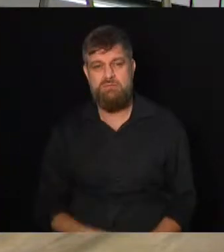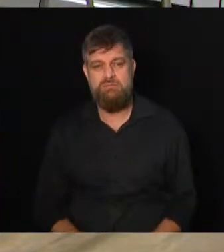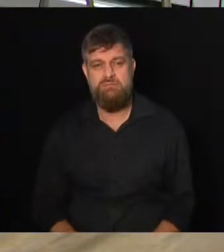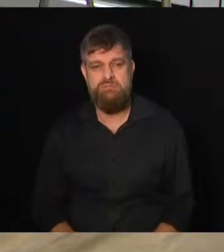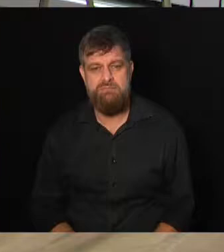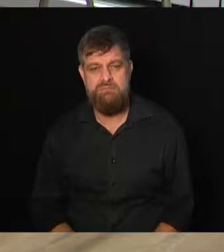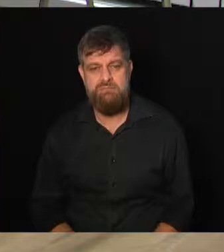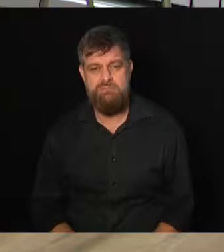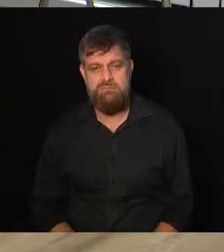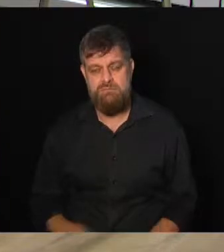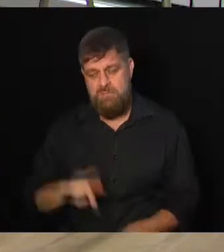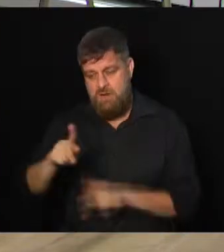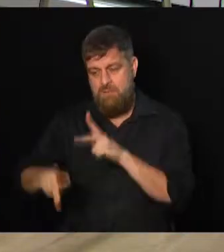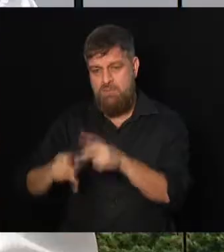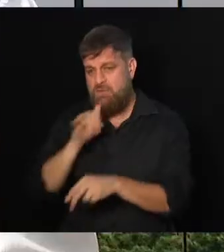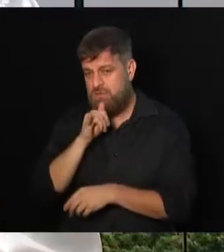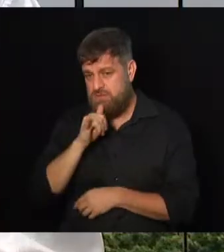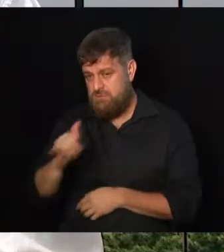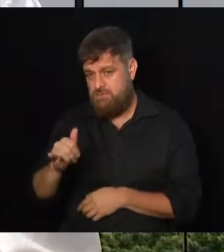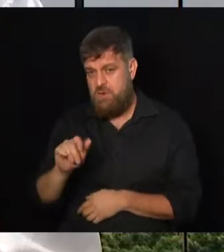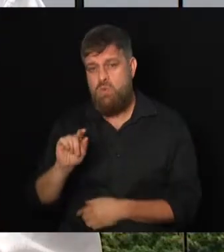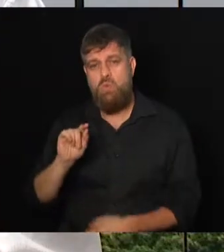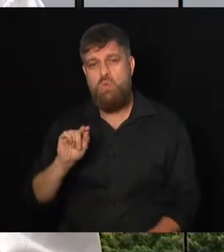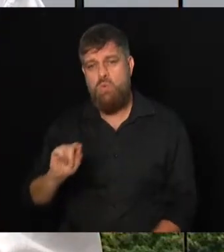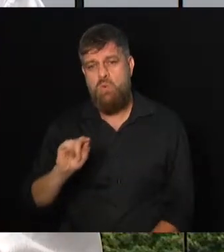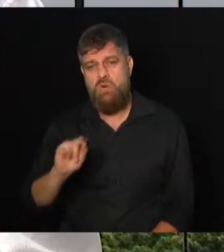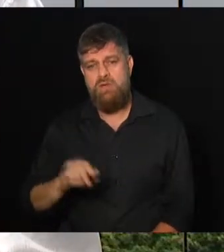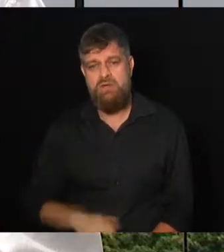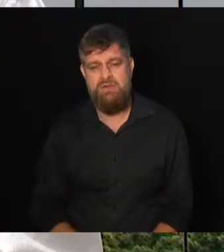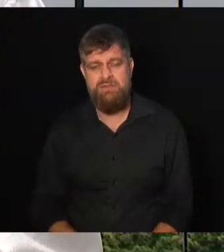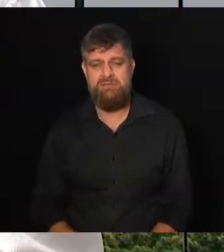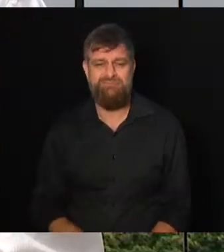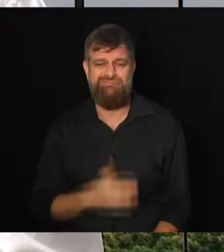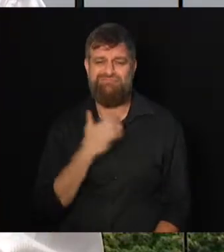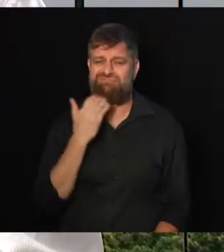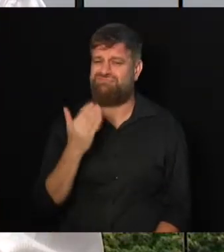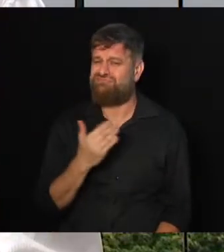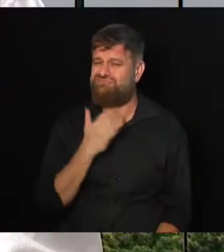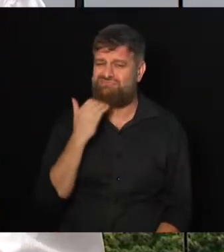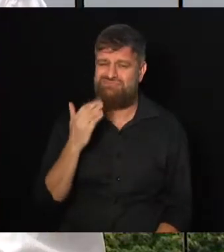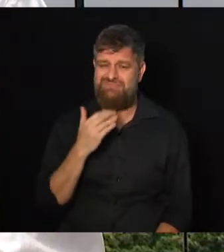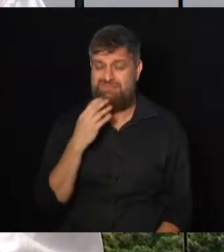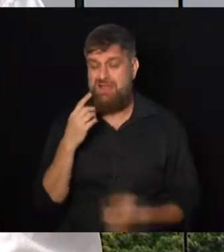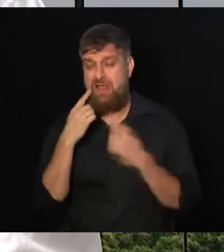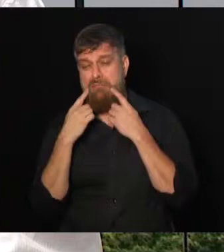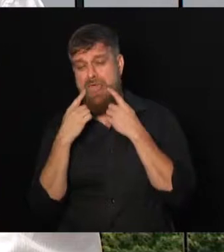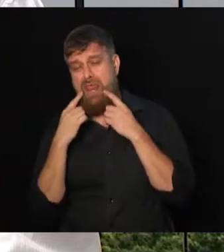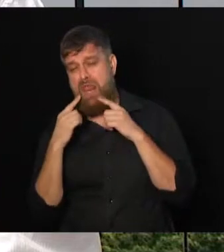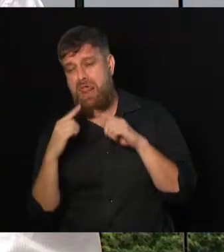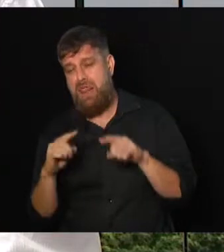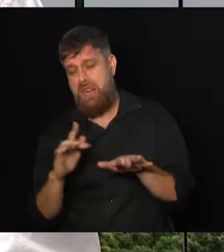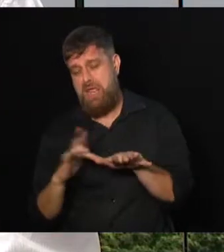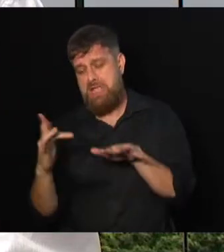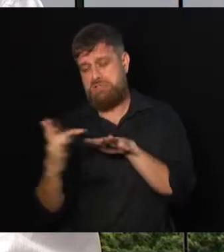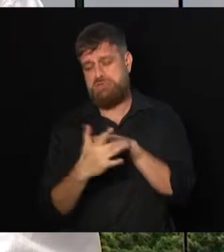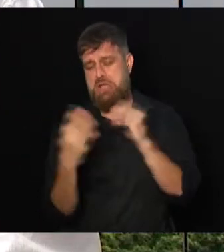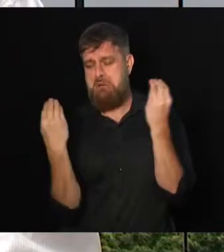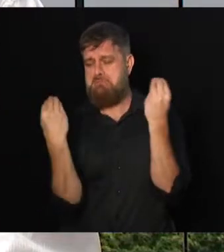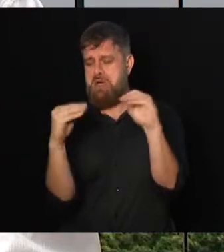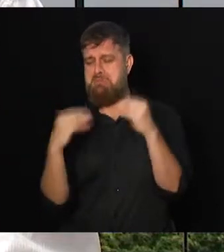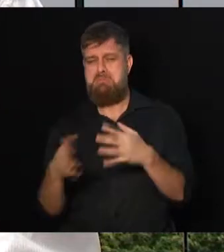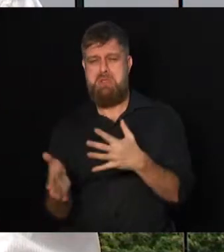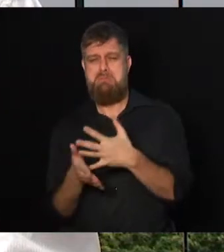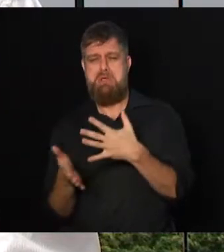Para a população em si, eu deixo o seguinte recado. Não adianta ficar reclamando em rede social, não